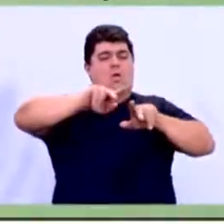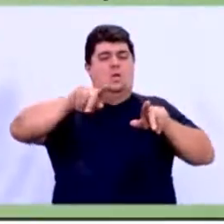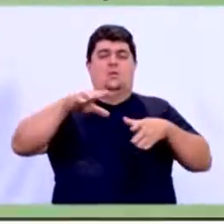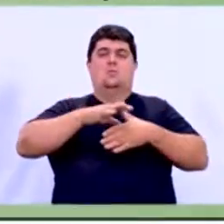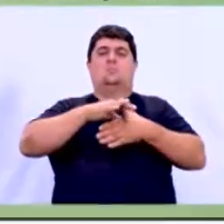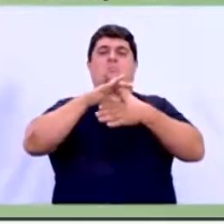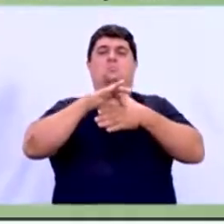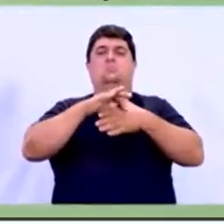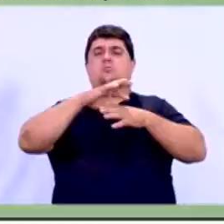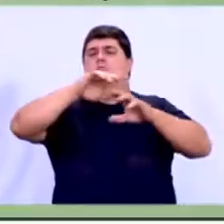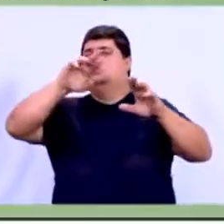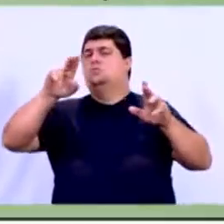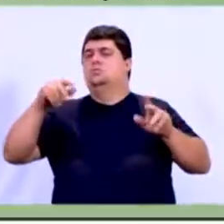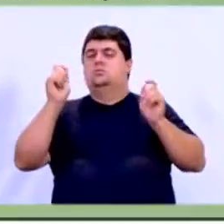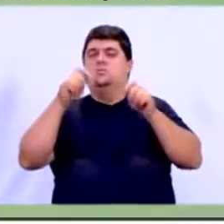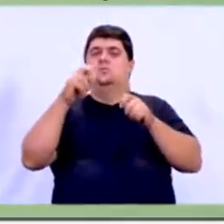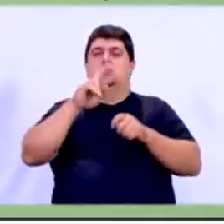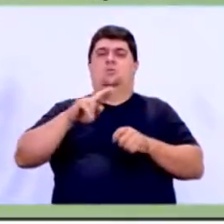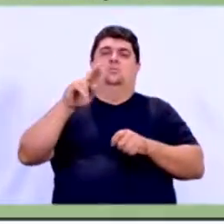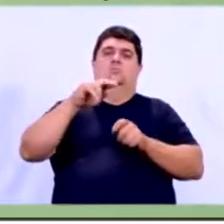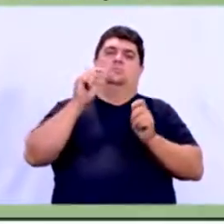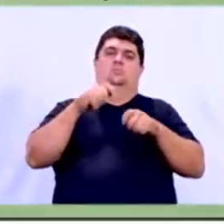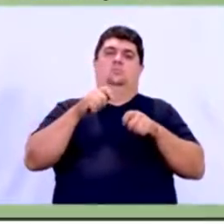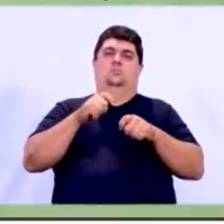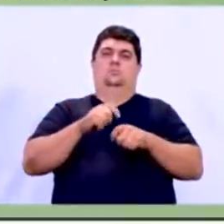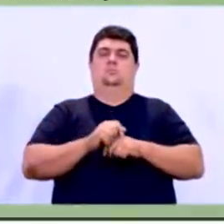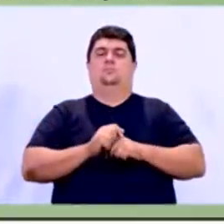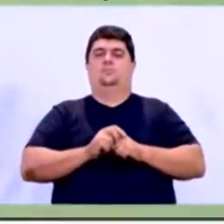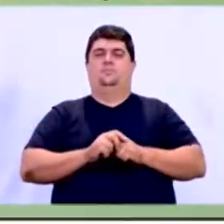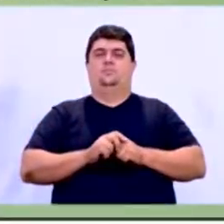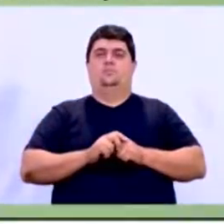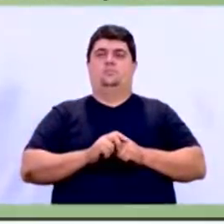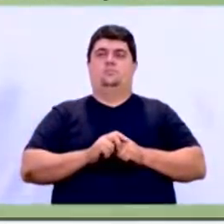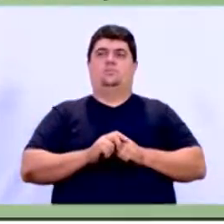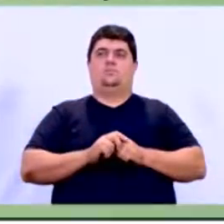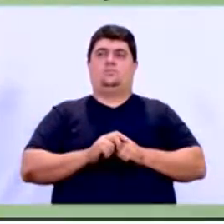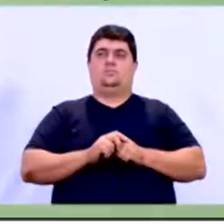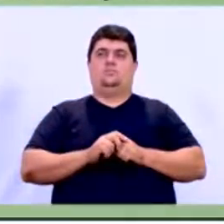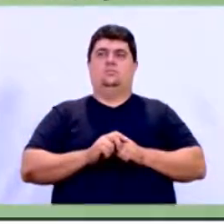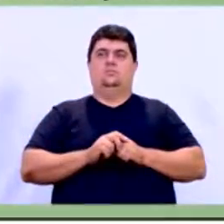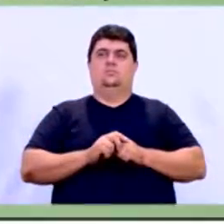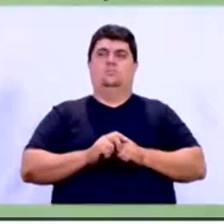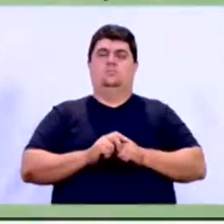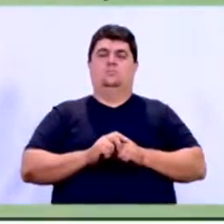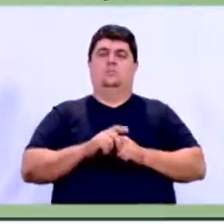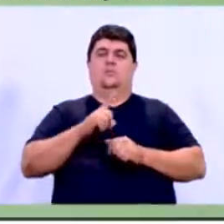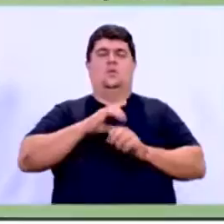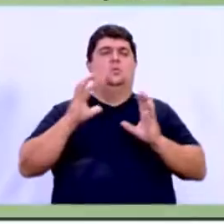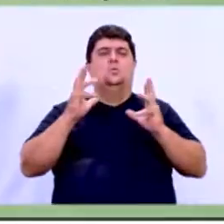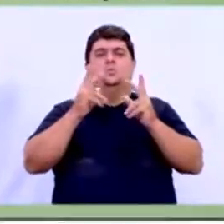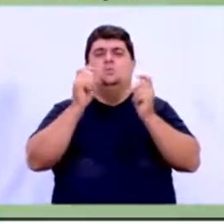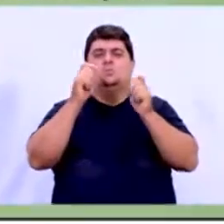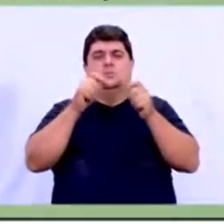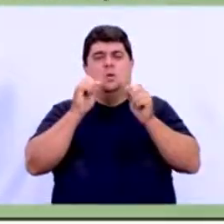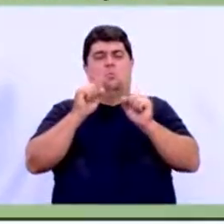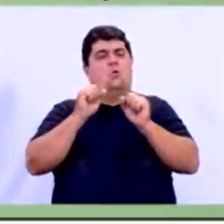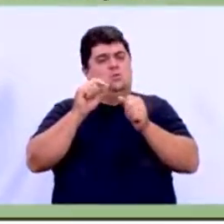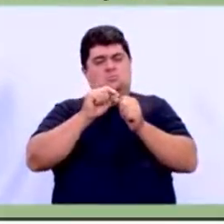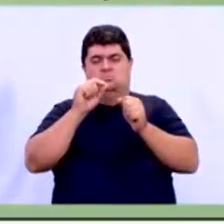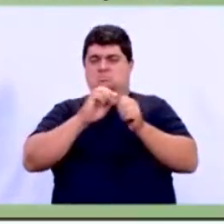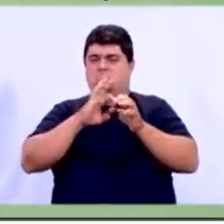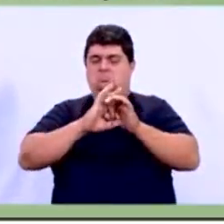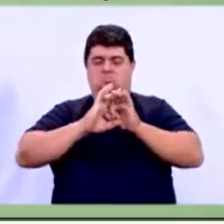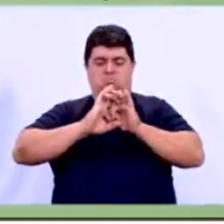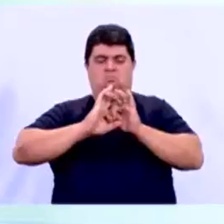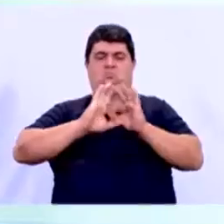principais ramos, né, os principais setores de atividade que existem, no qual vocês podem estar desenvolvendo aí a